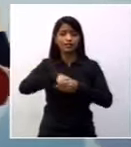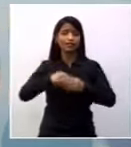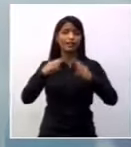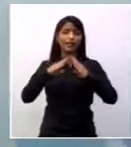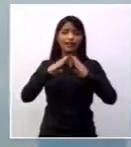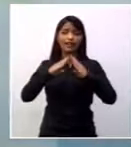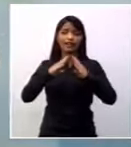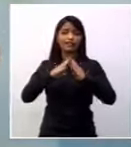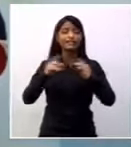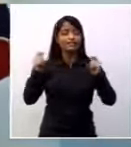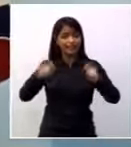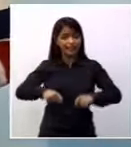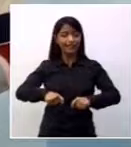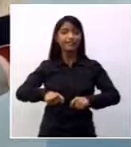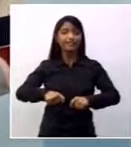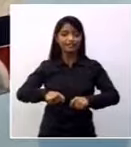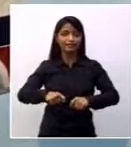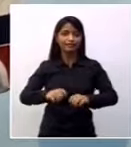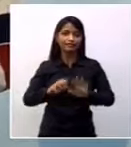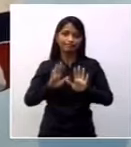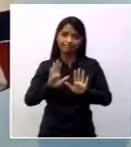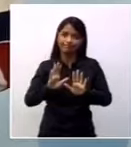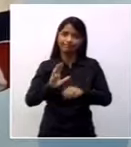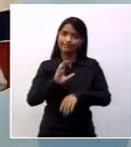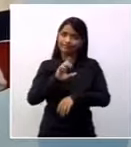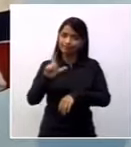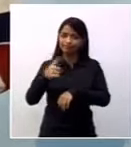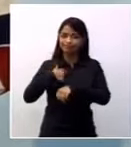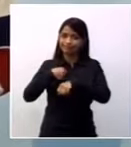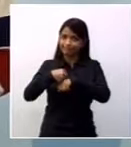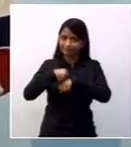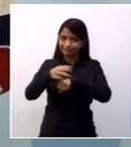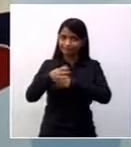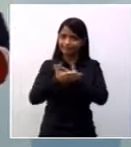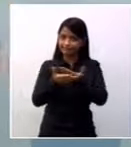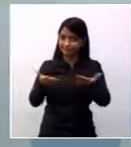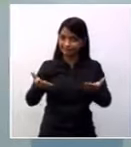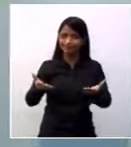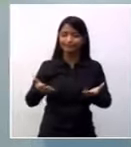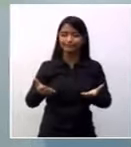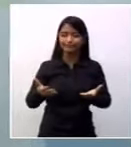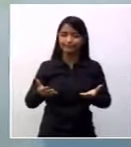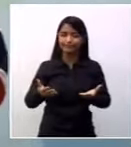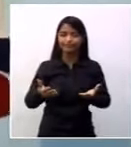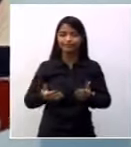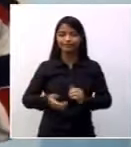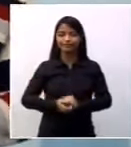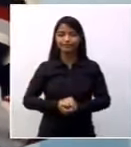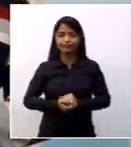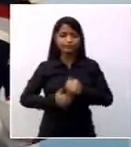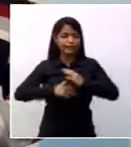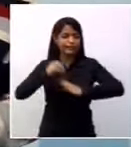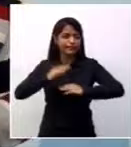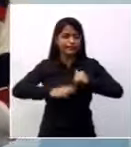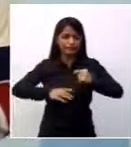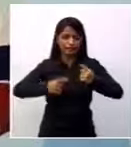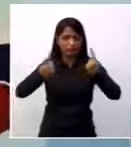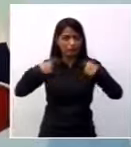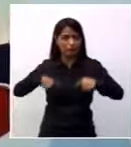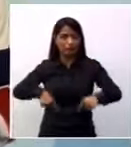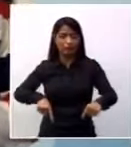ali? É claro que eu vou dar uma recomendação para vocês. Não execute qualquer atividade sem